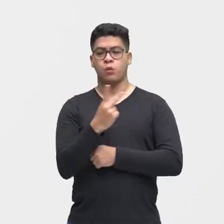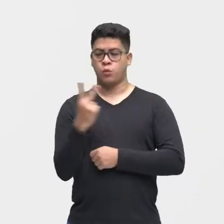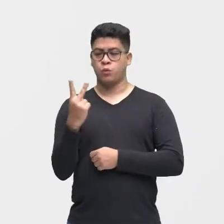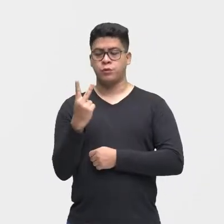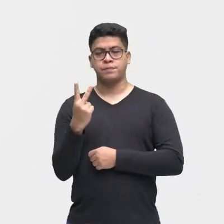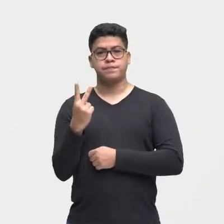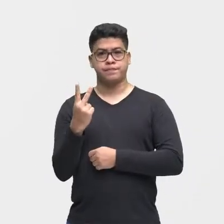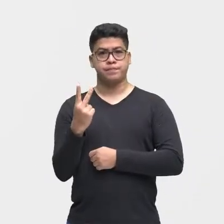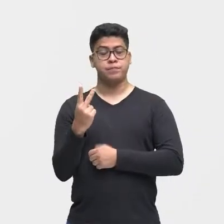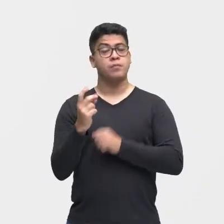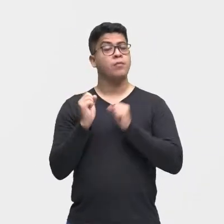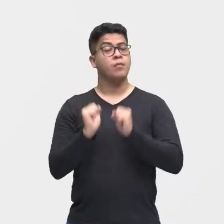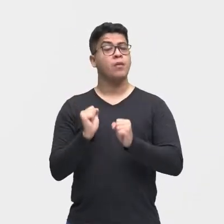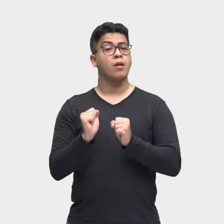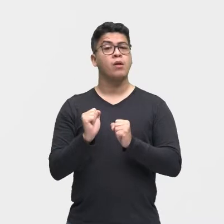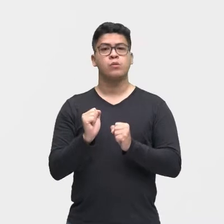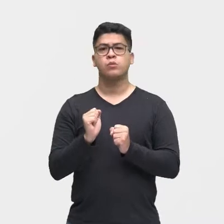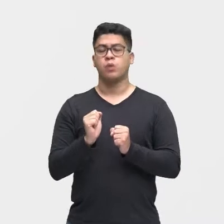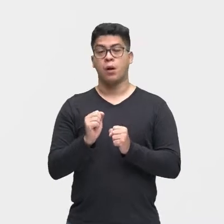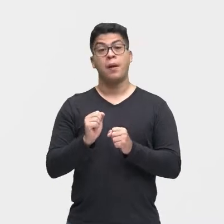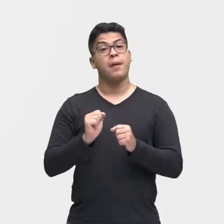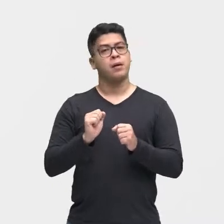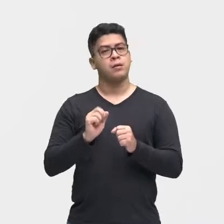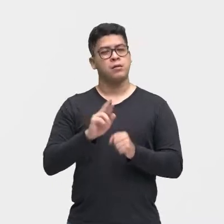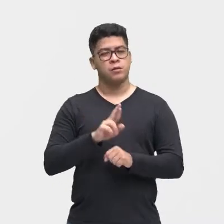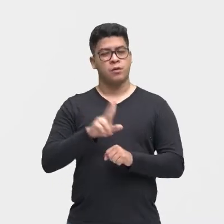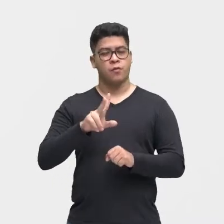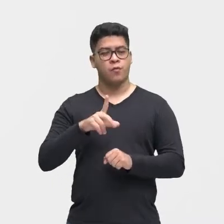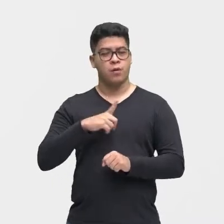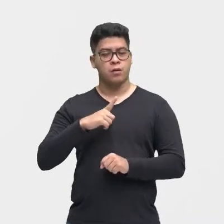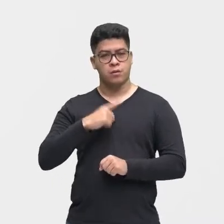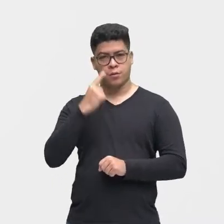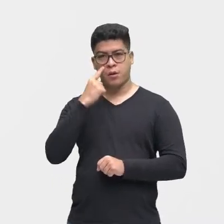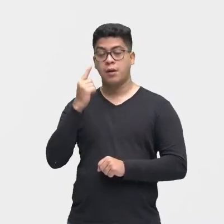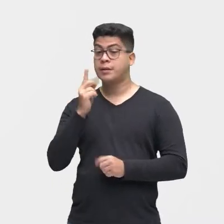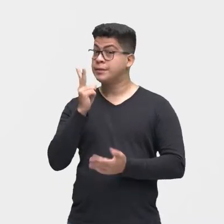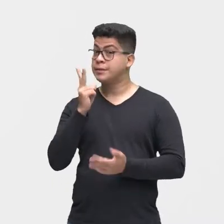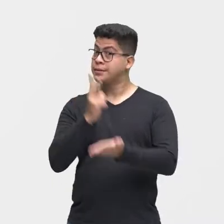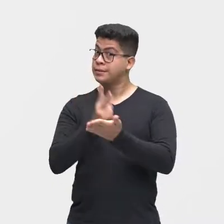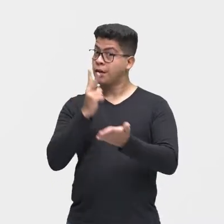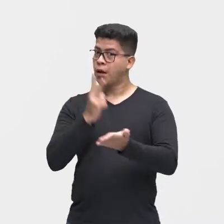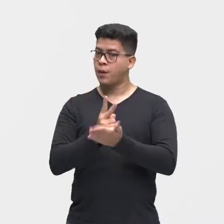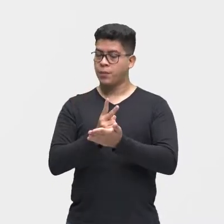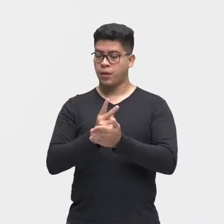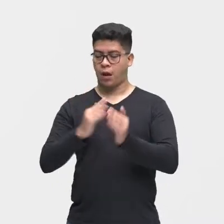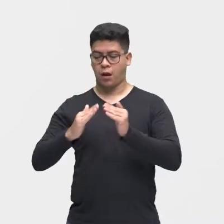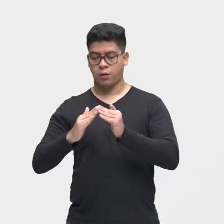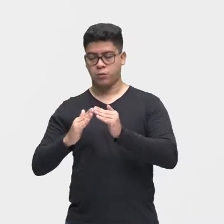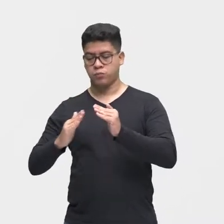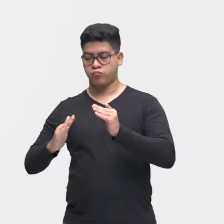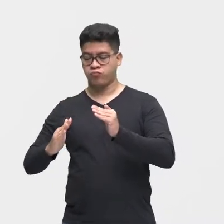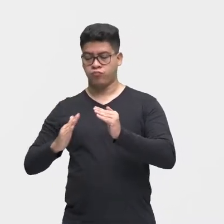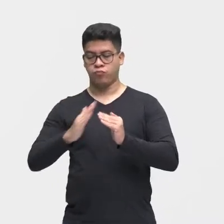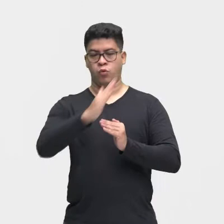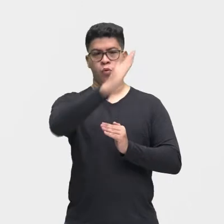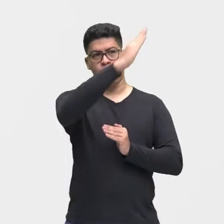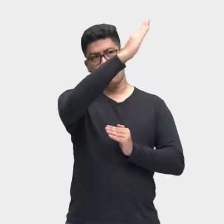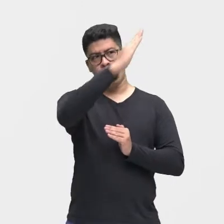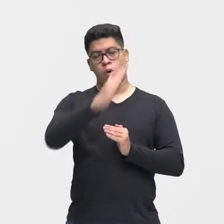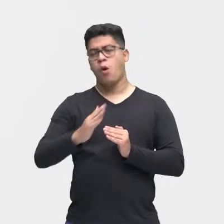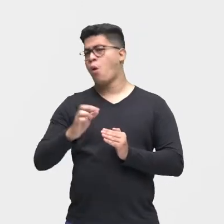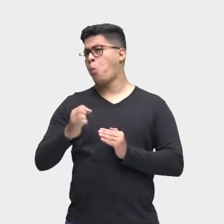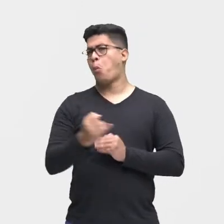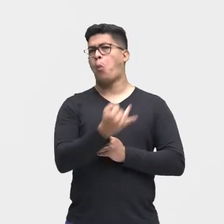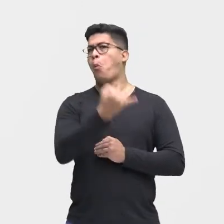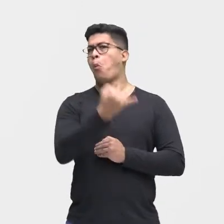bom os bispos eles têm uma movimentação fácil eles movimentam sinais diagonais quanto se estiverem